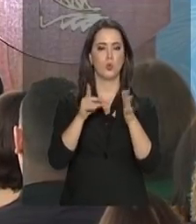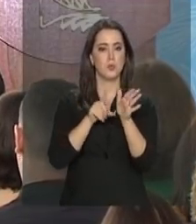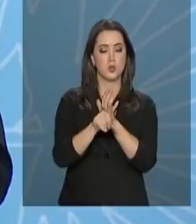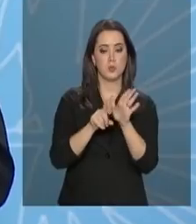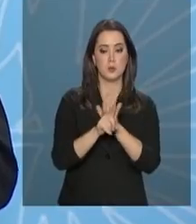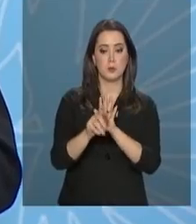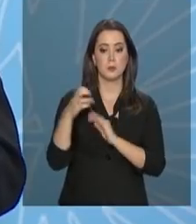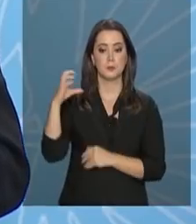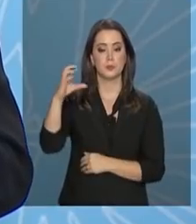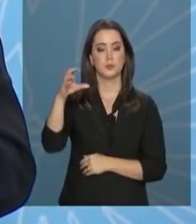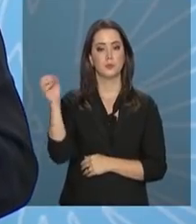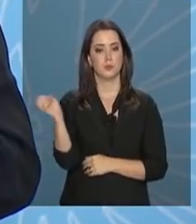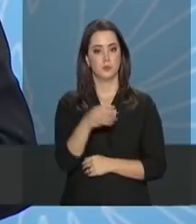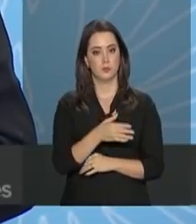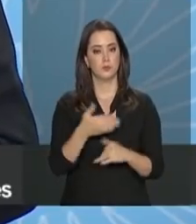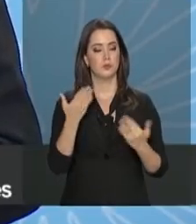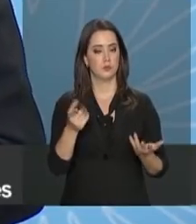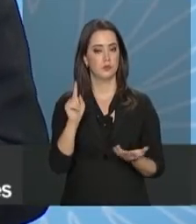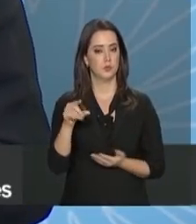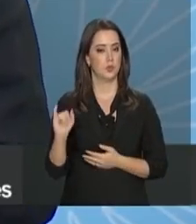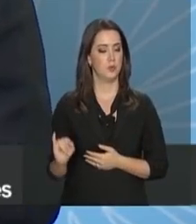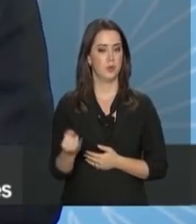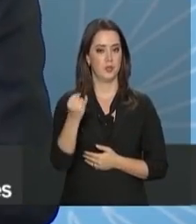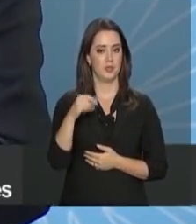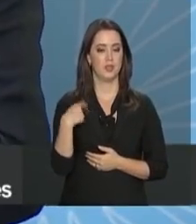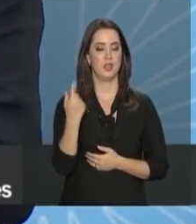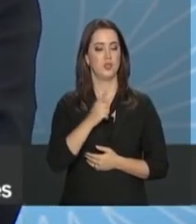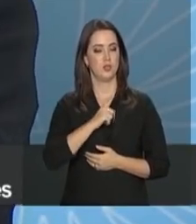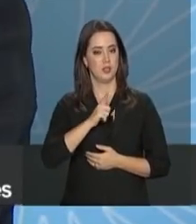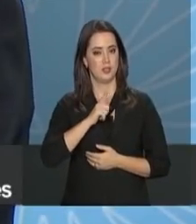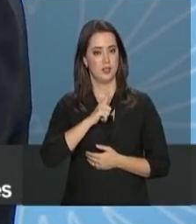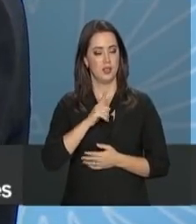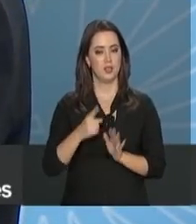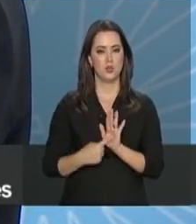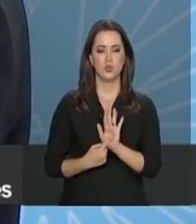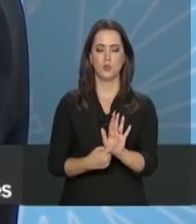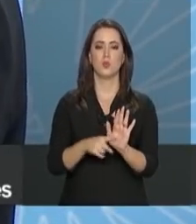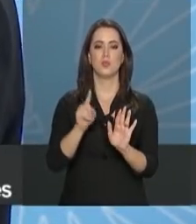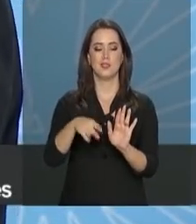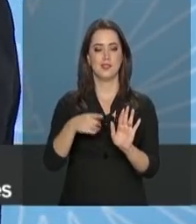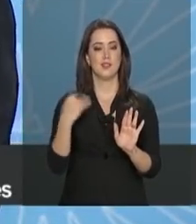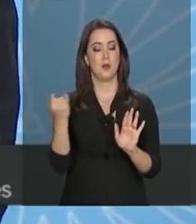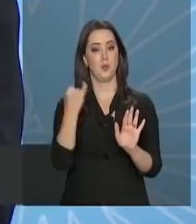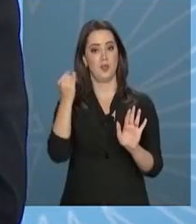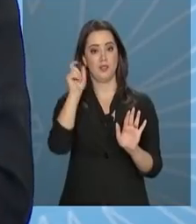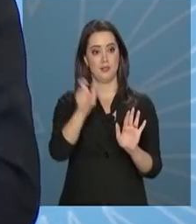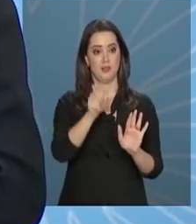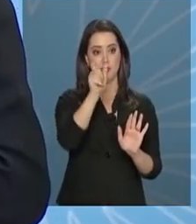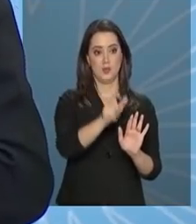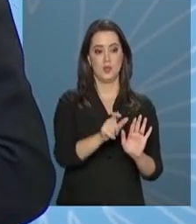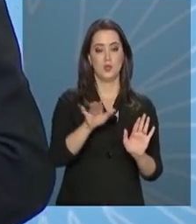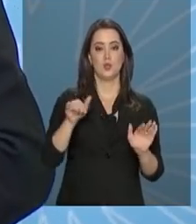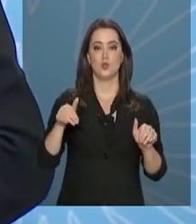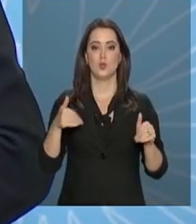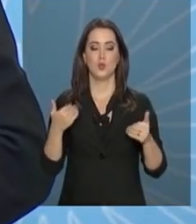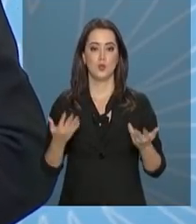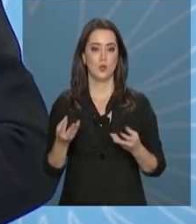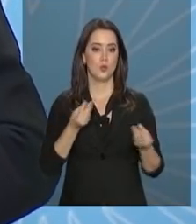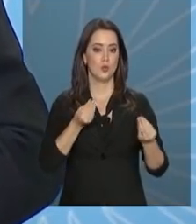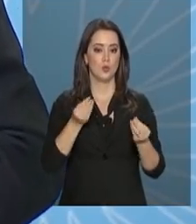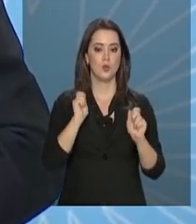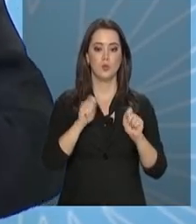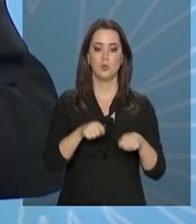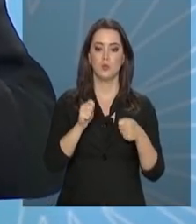da ciência inovação é a oportunidade que a gente tem de mostrar o talento dos brasileiros eo quanto eles podem